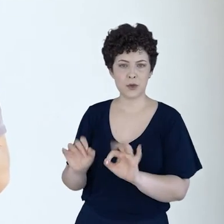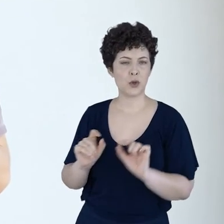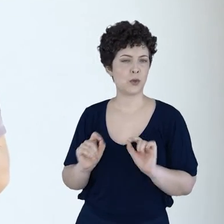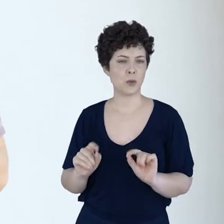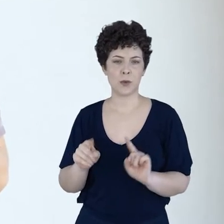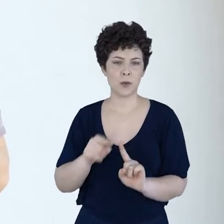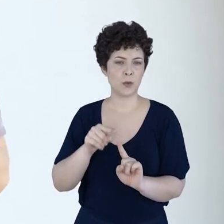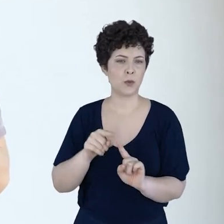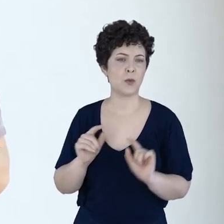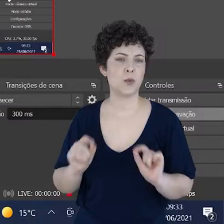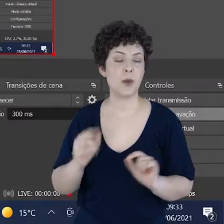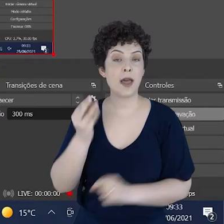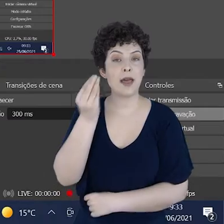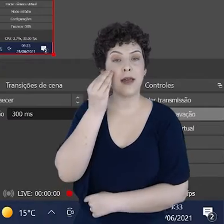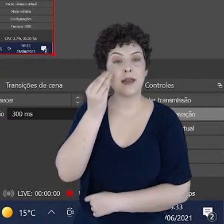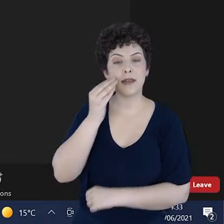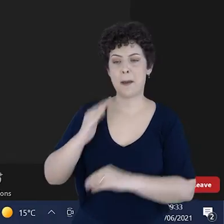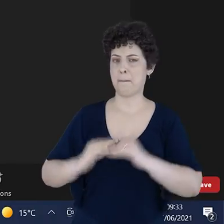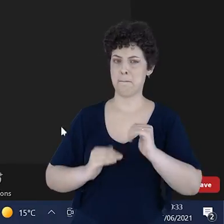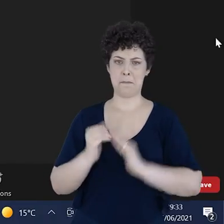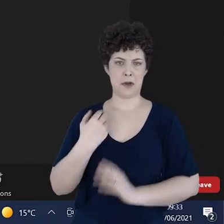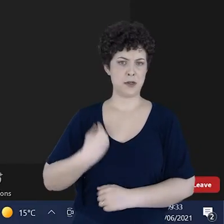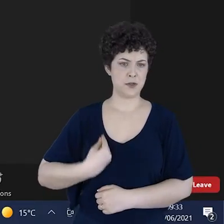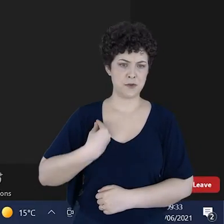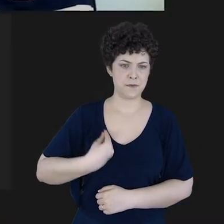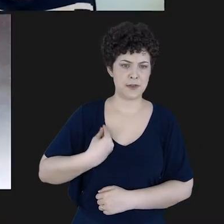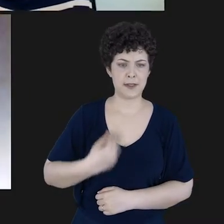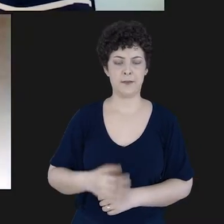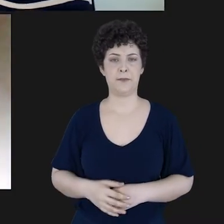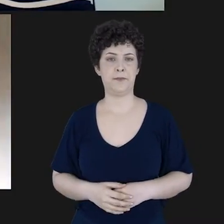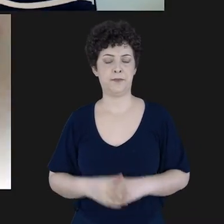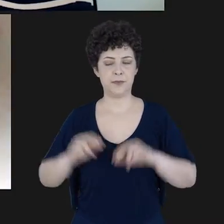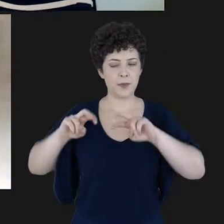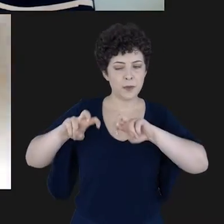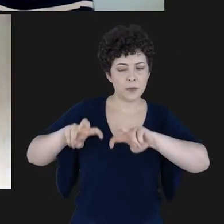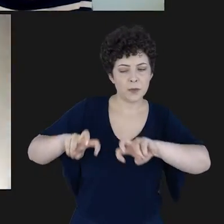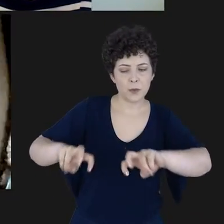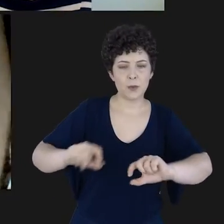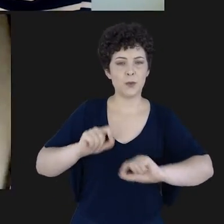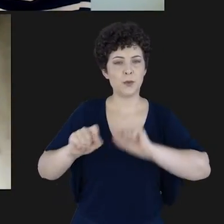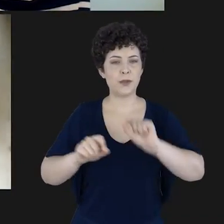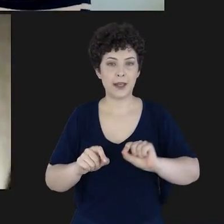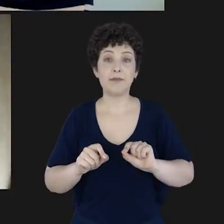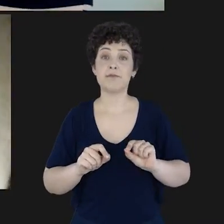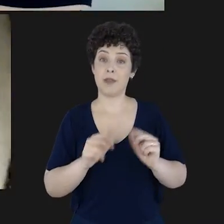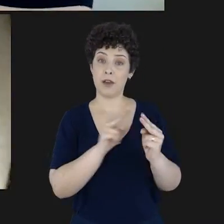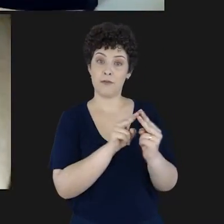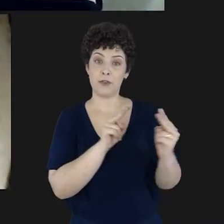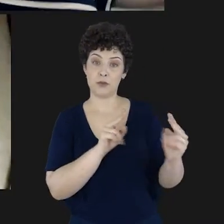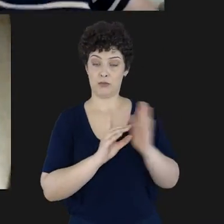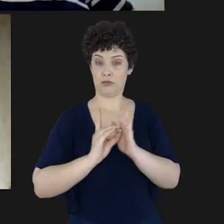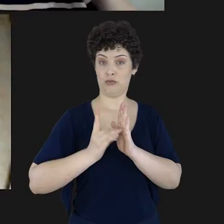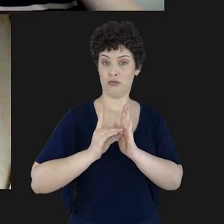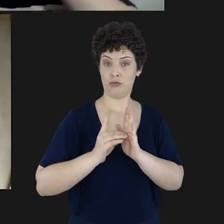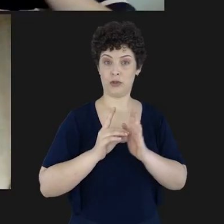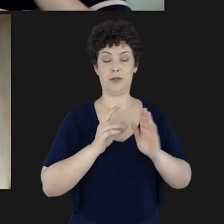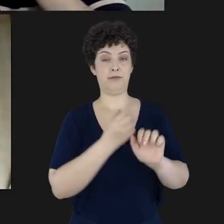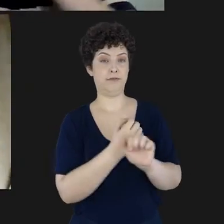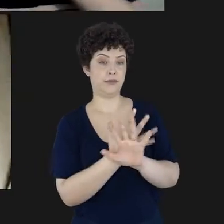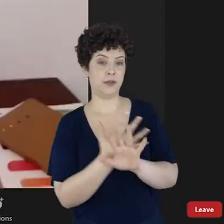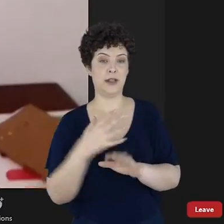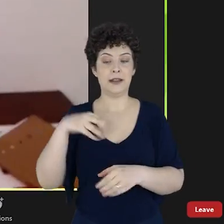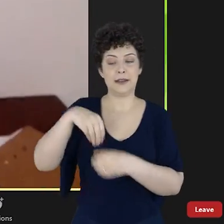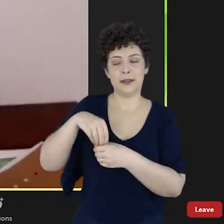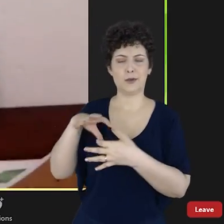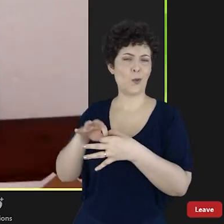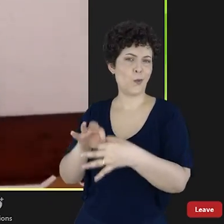consistia... Tiago tem cabelo castanho. ...em uma experimentação prática, no sentido de explorar, por meio de plataformas virtuais, uma vez que esse